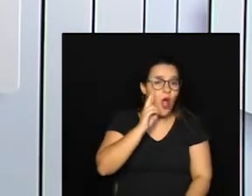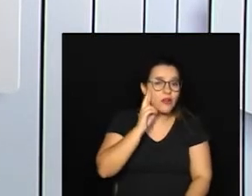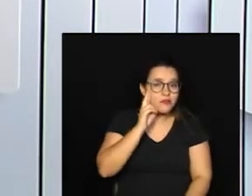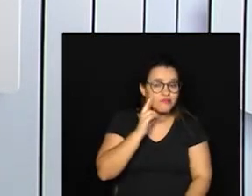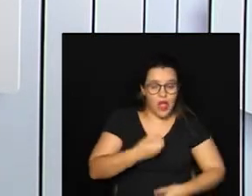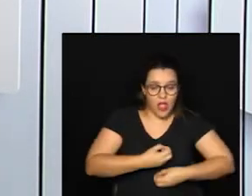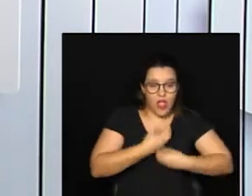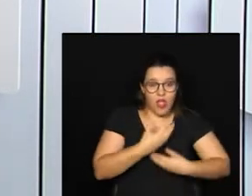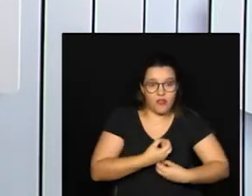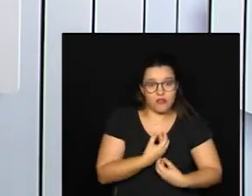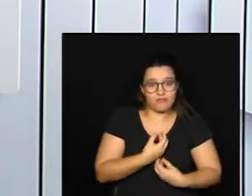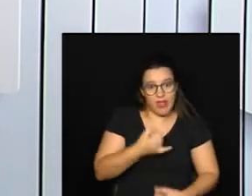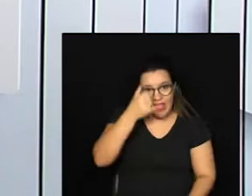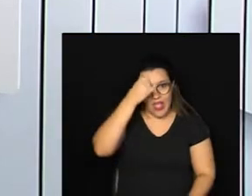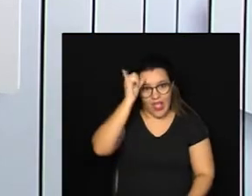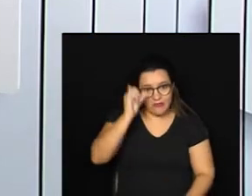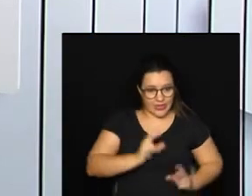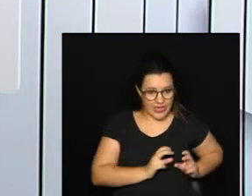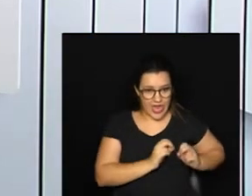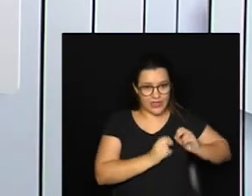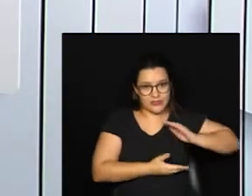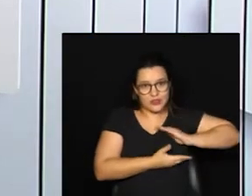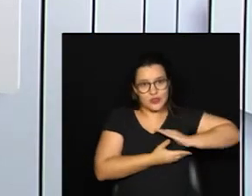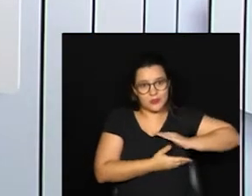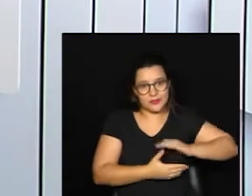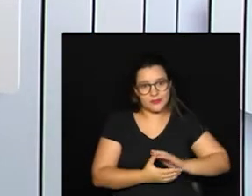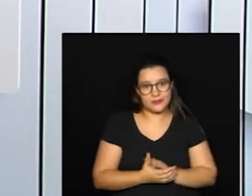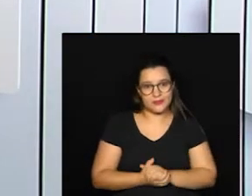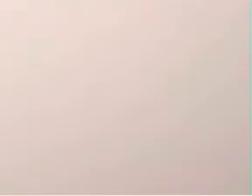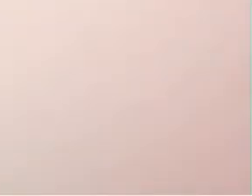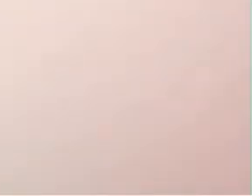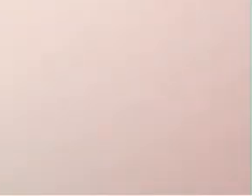à prevenção ao câncer de mama.